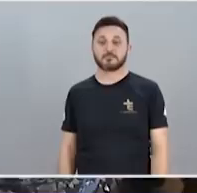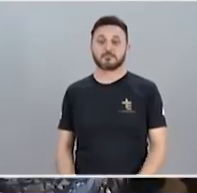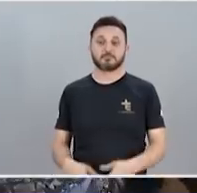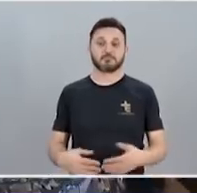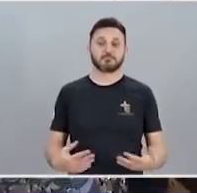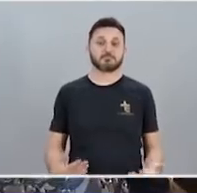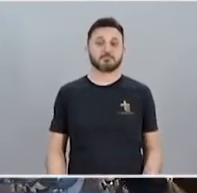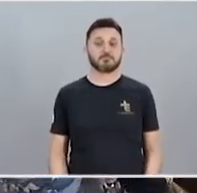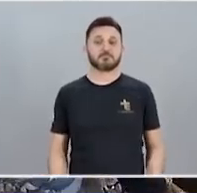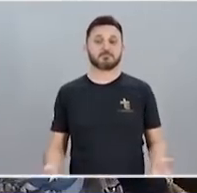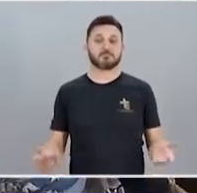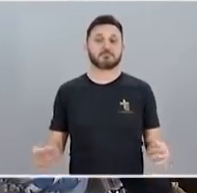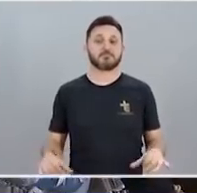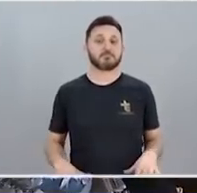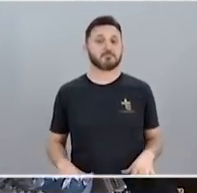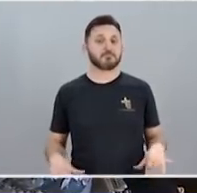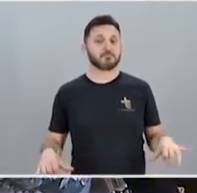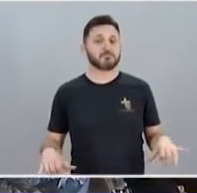dor ou